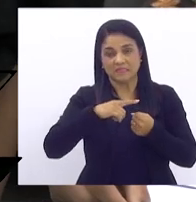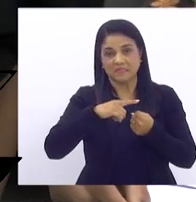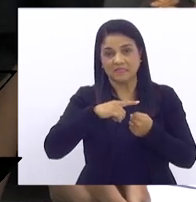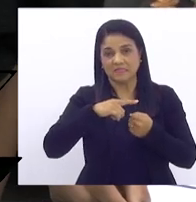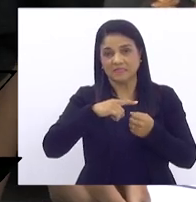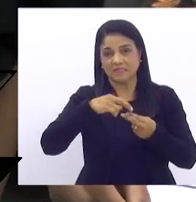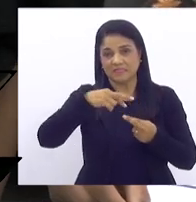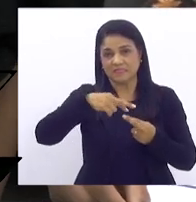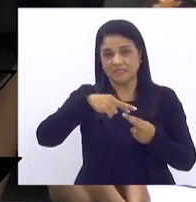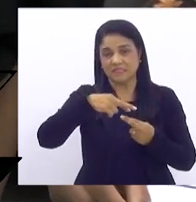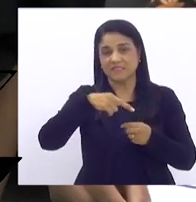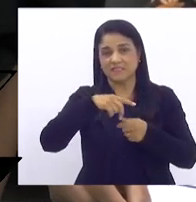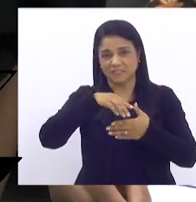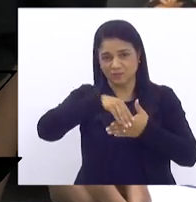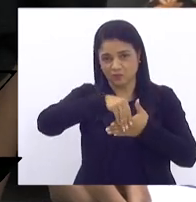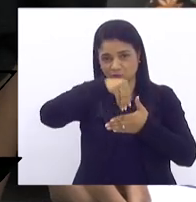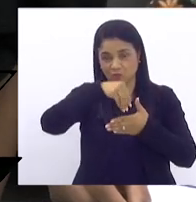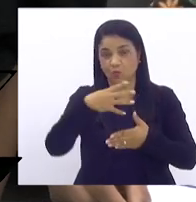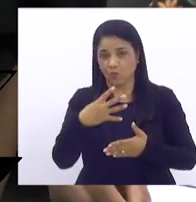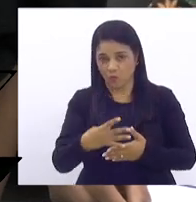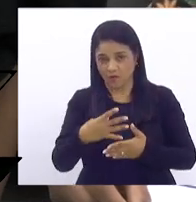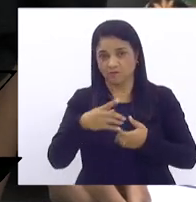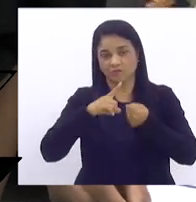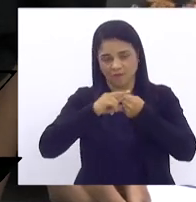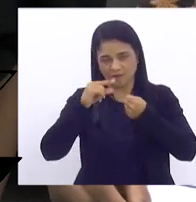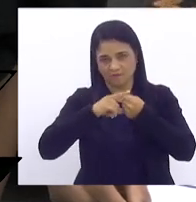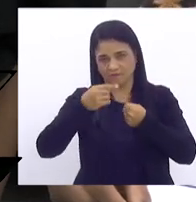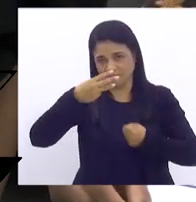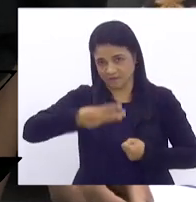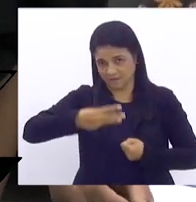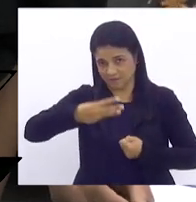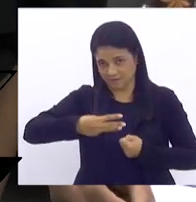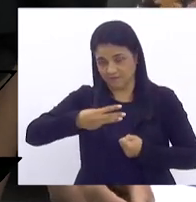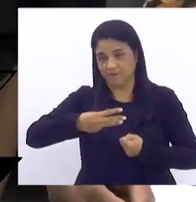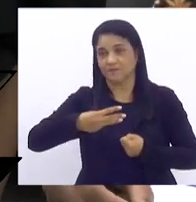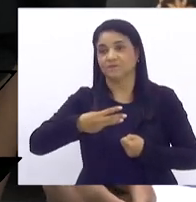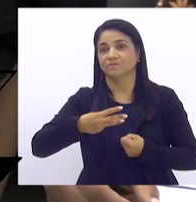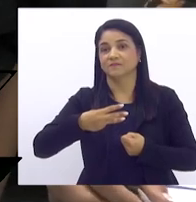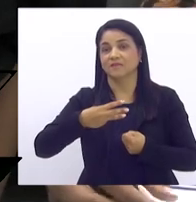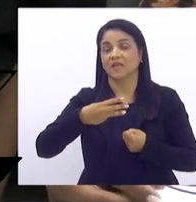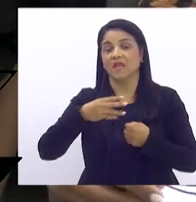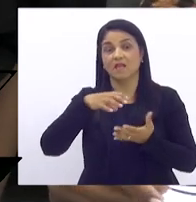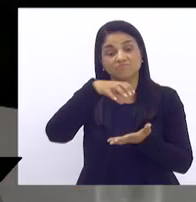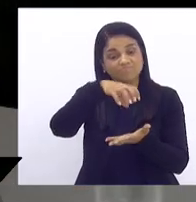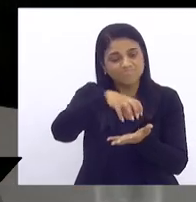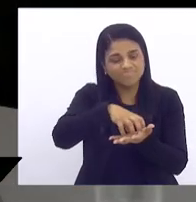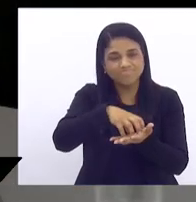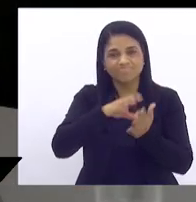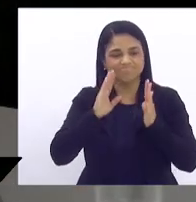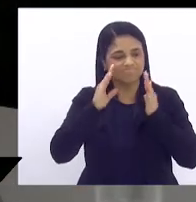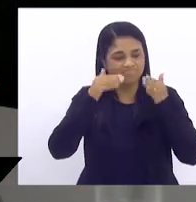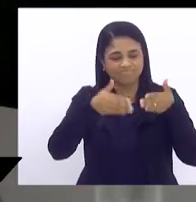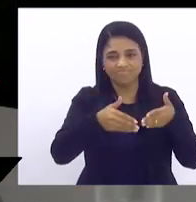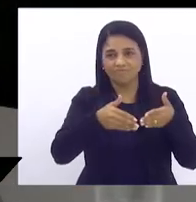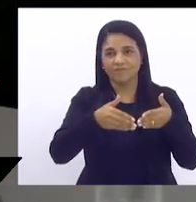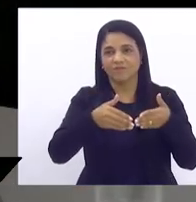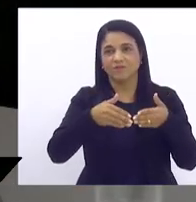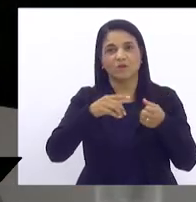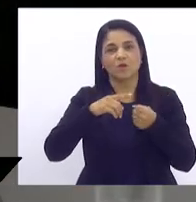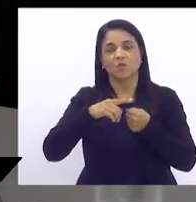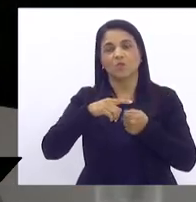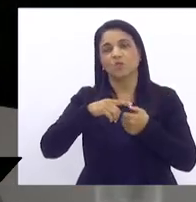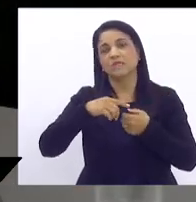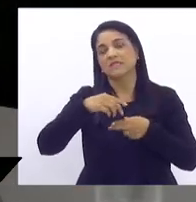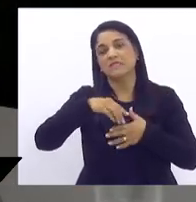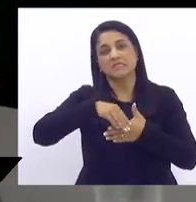artigo 3º. Não, não. Mas não, essa é a questão central. Não só o inciso 4º, o artigo 3º